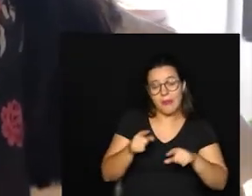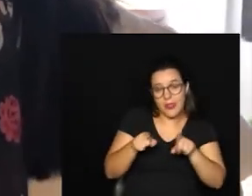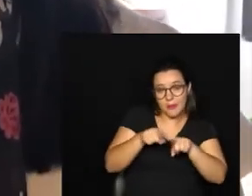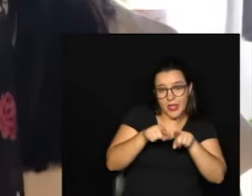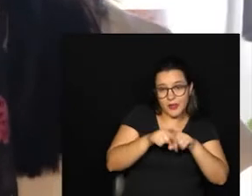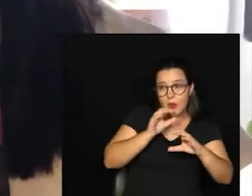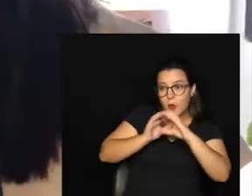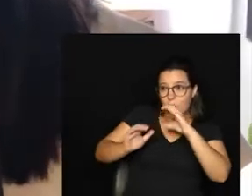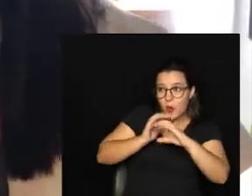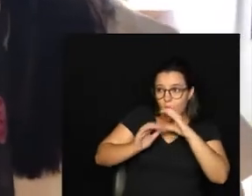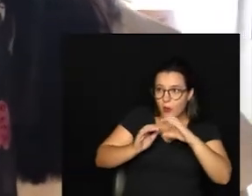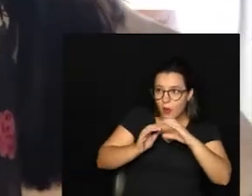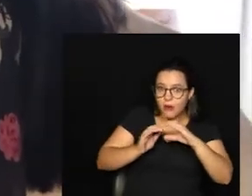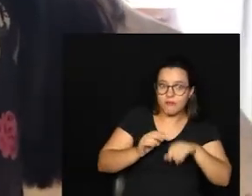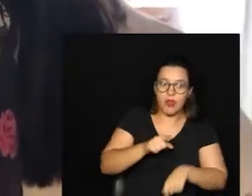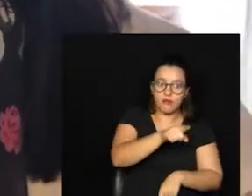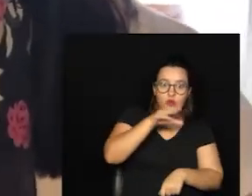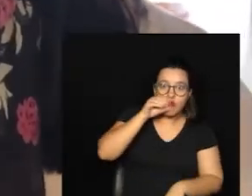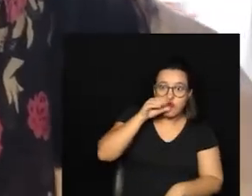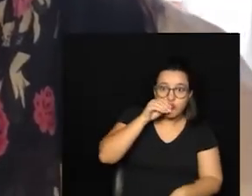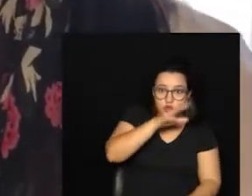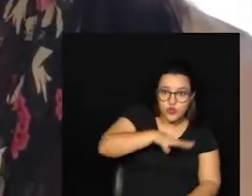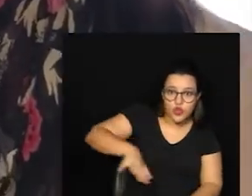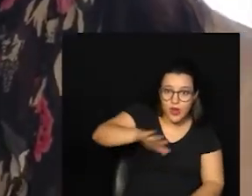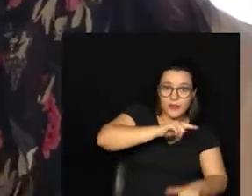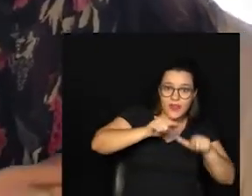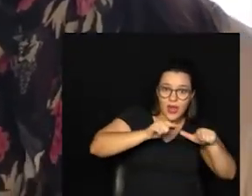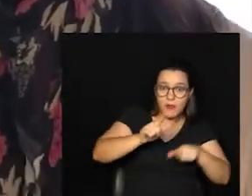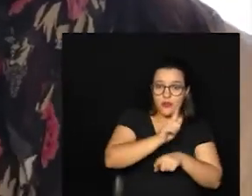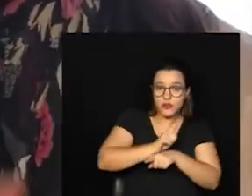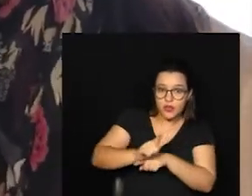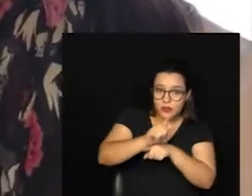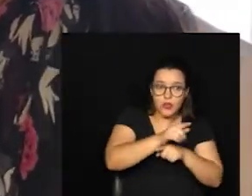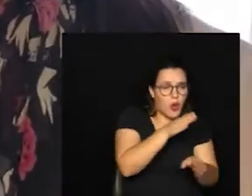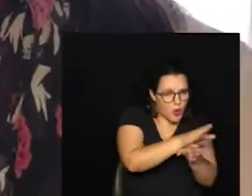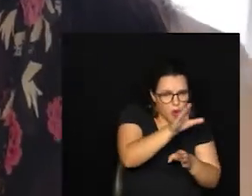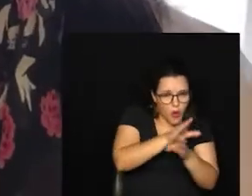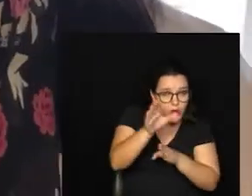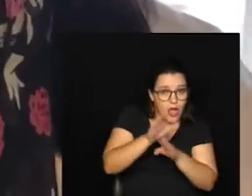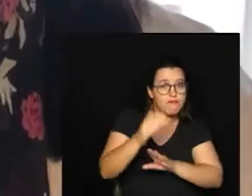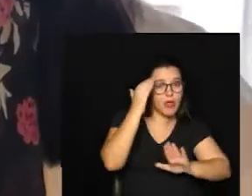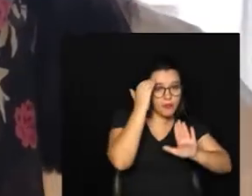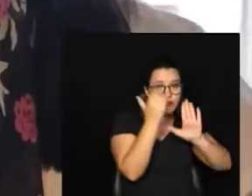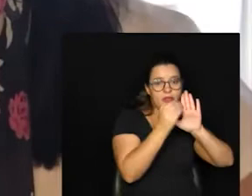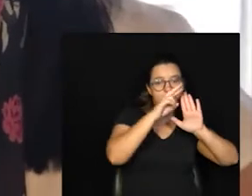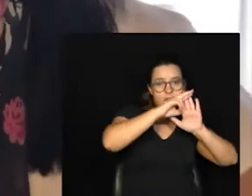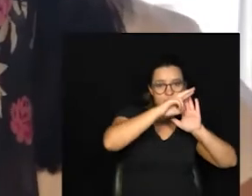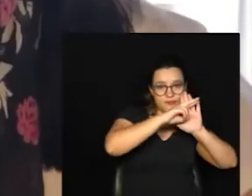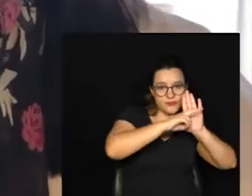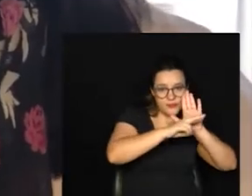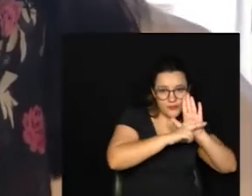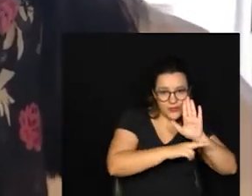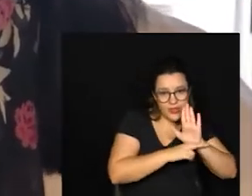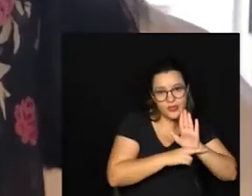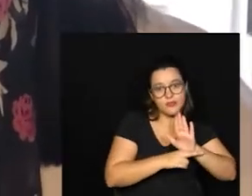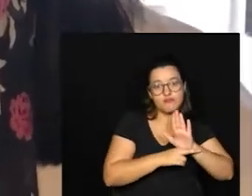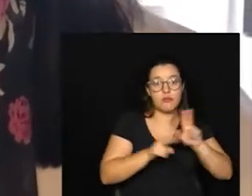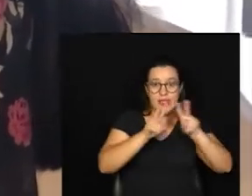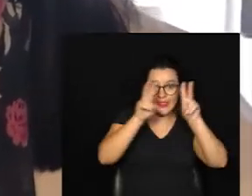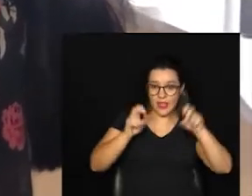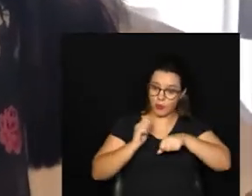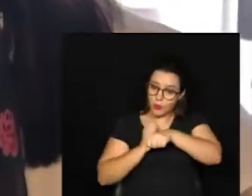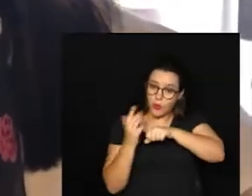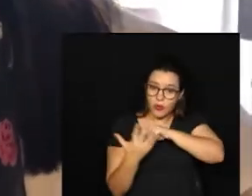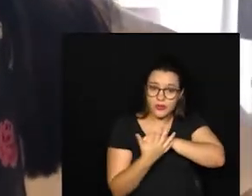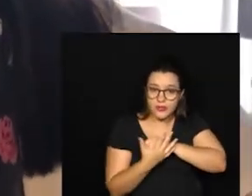muito clara com seus funcionários e os seus gestores. Deixar claro todas as normas que são relativas à Covid,